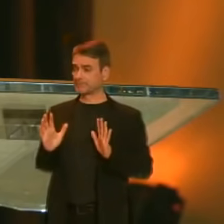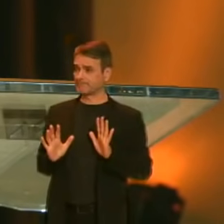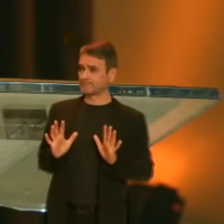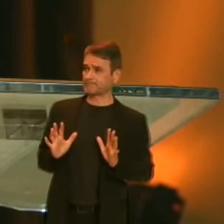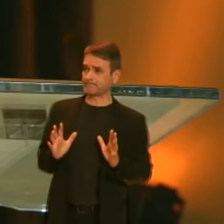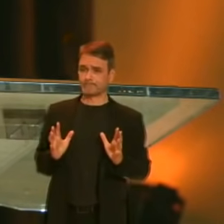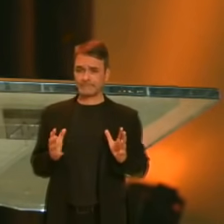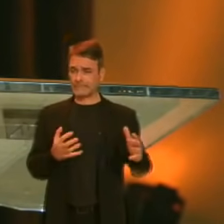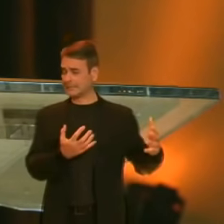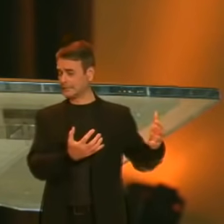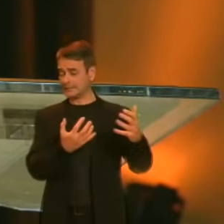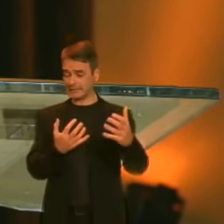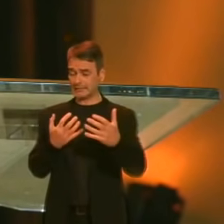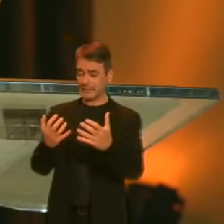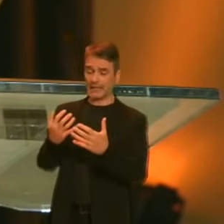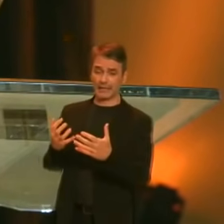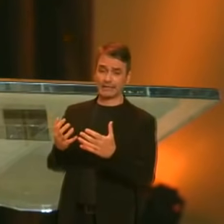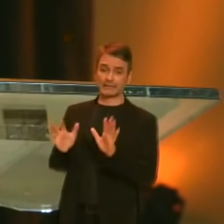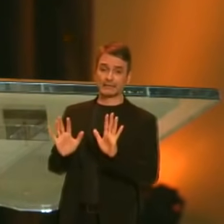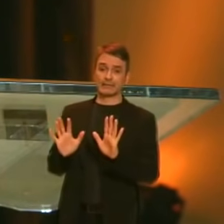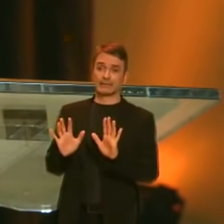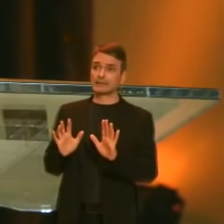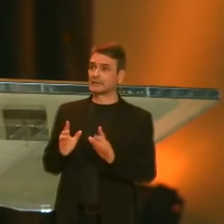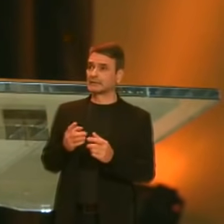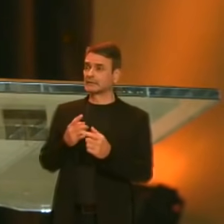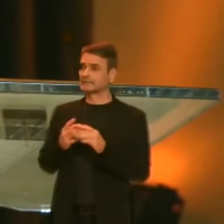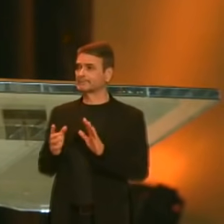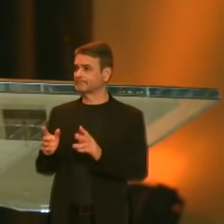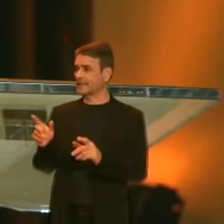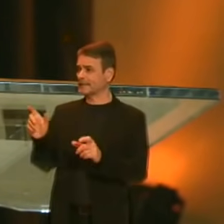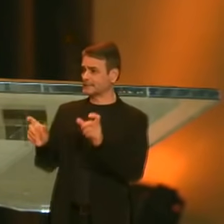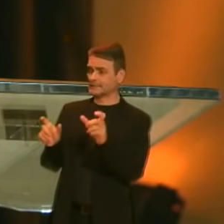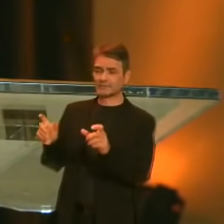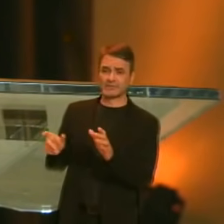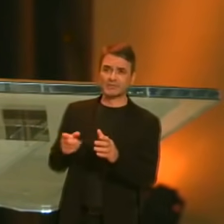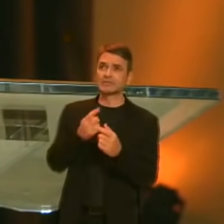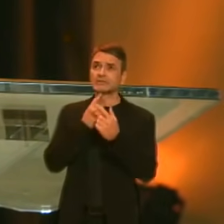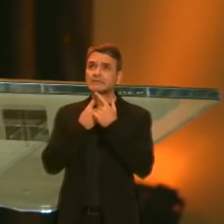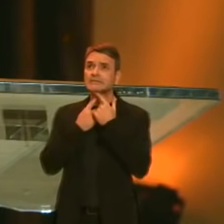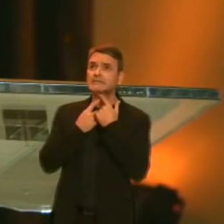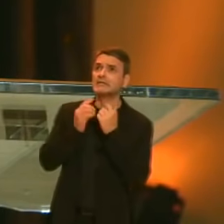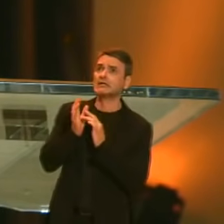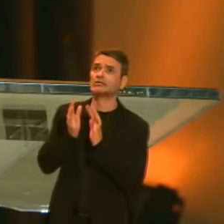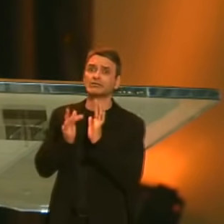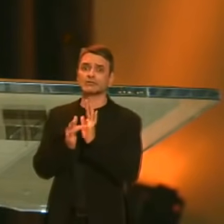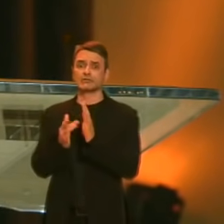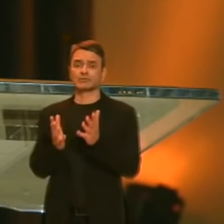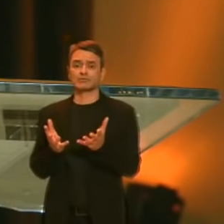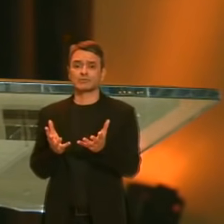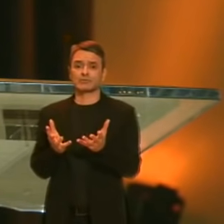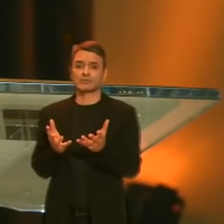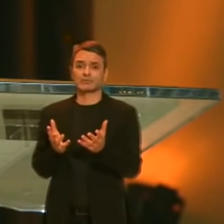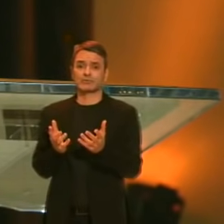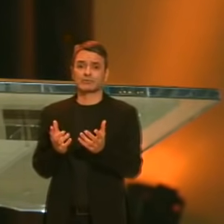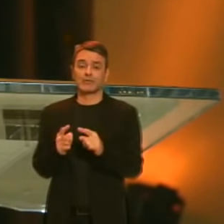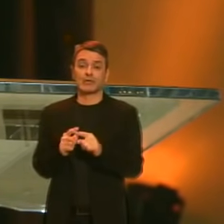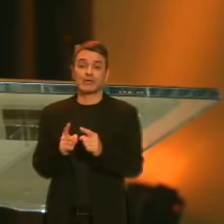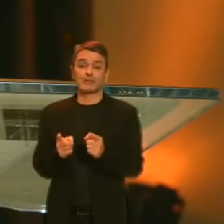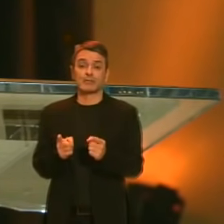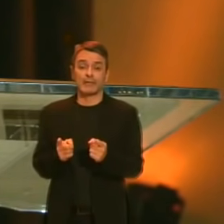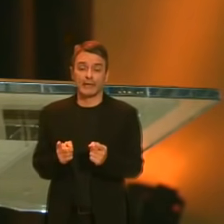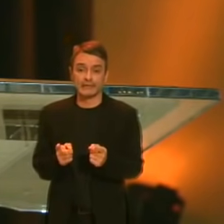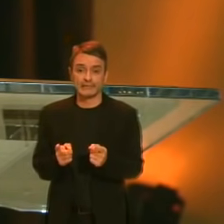os homens desejem o Senhor, mas mesmo assim, mesmo vivendo